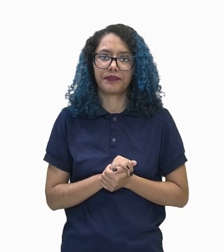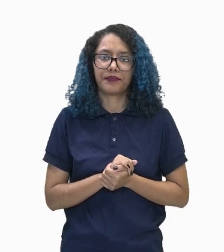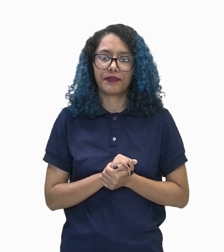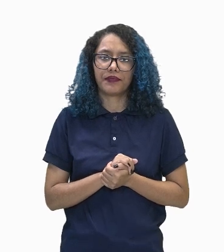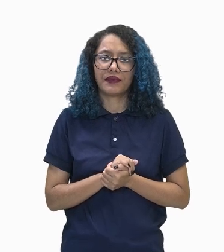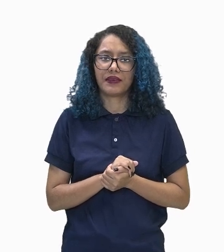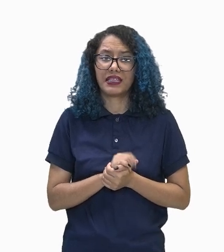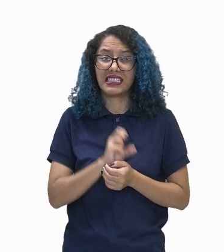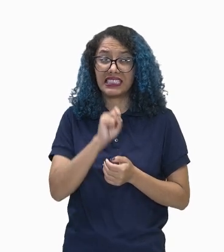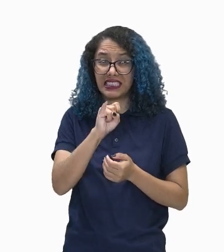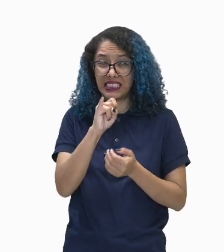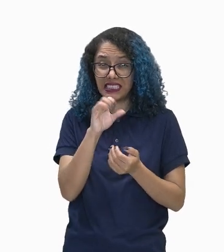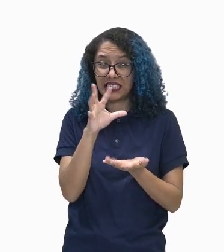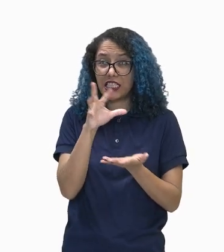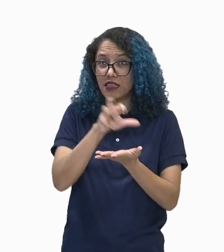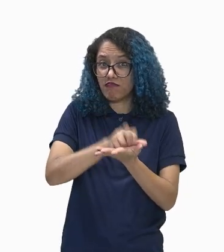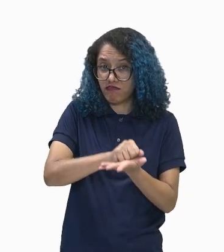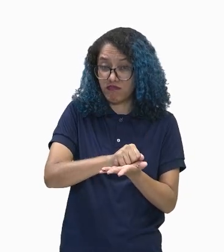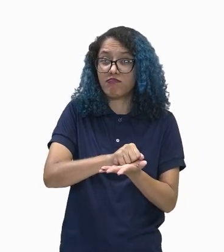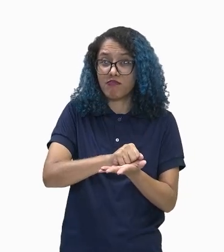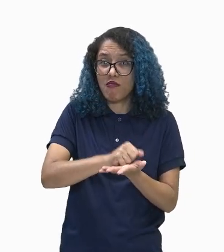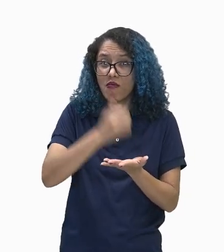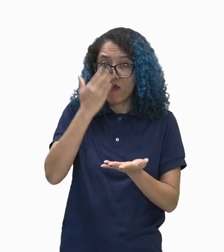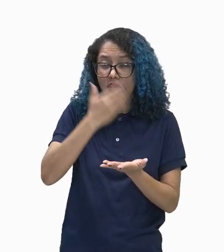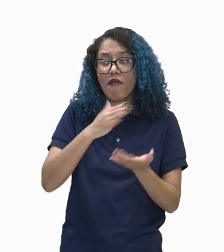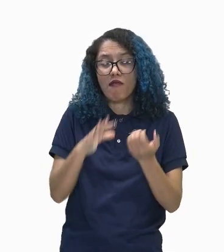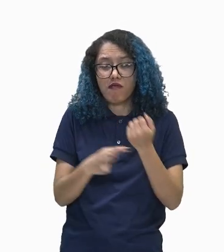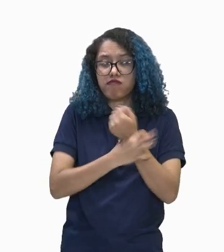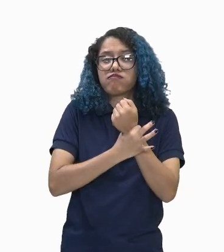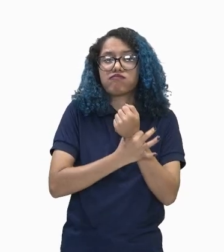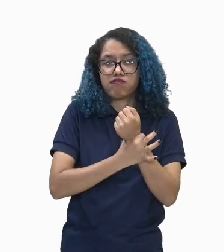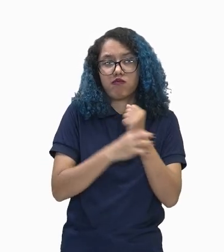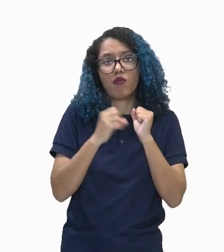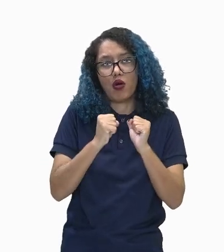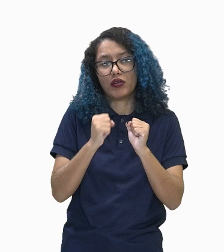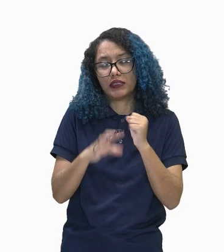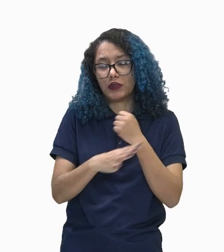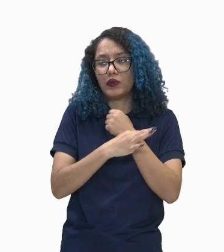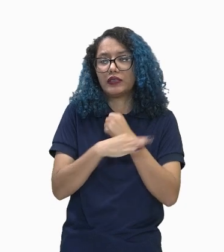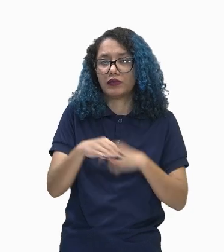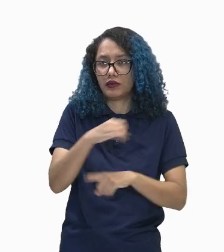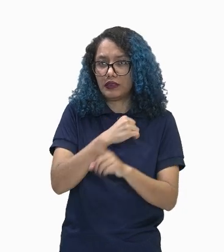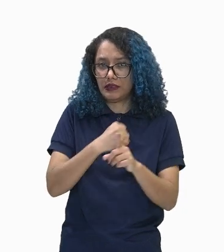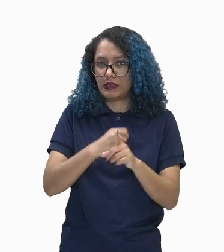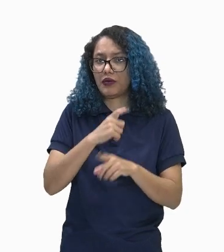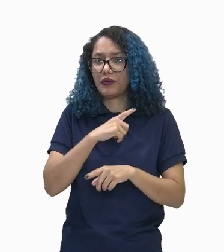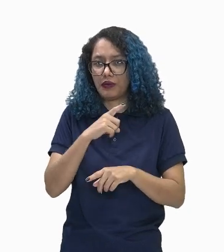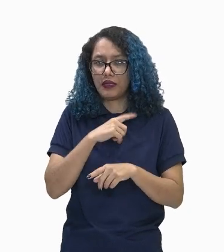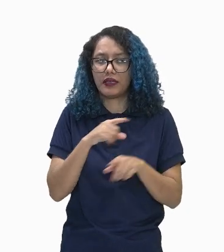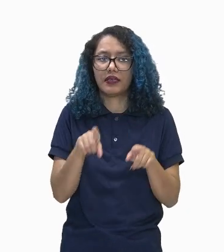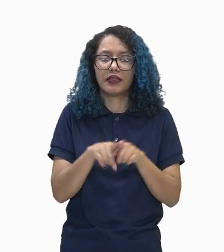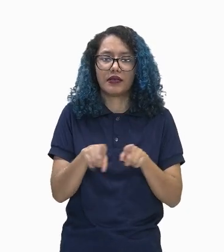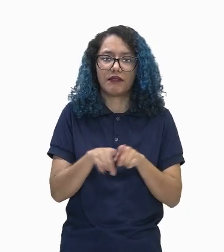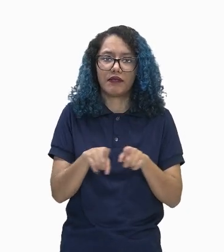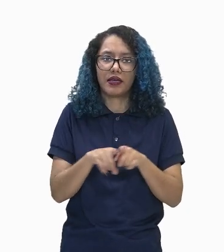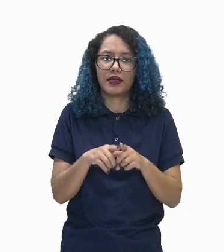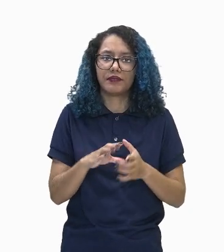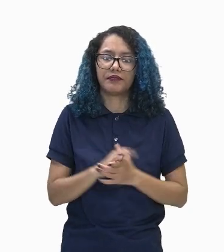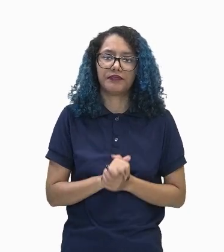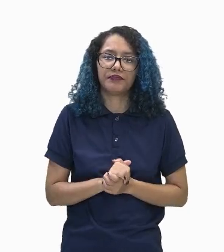registro oficial, ele te dá uma segurança social, tá bom? E além disso, o trabalho formal, ele tem